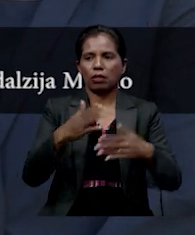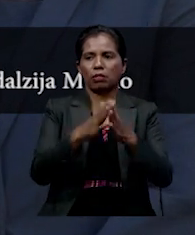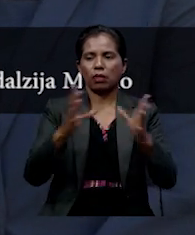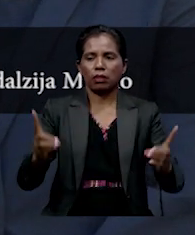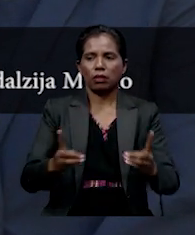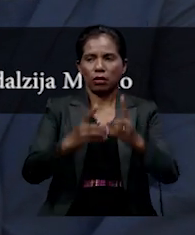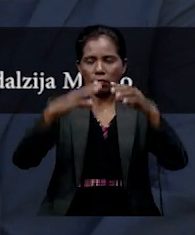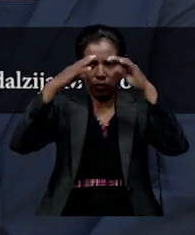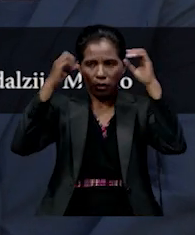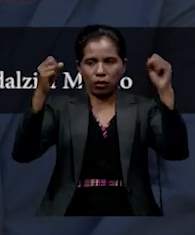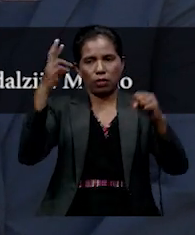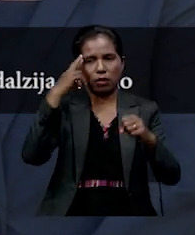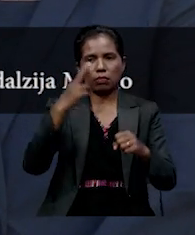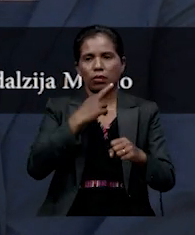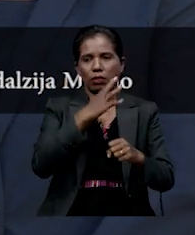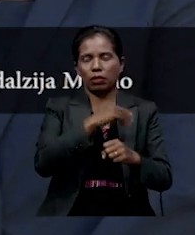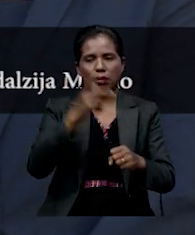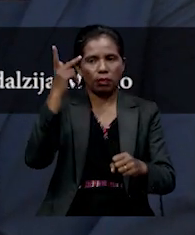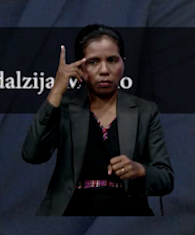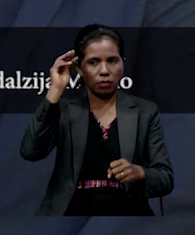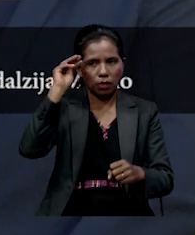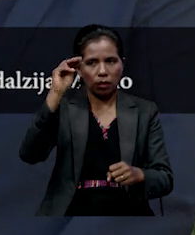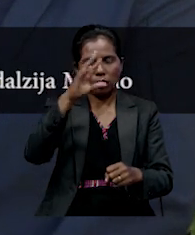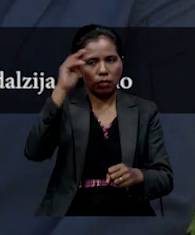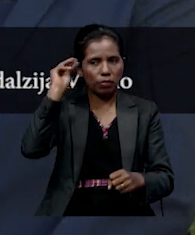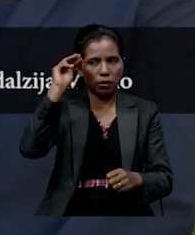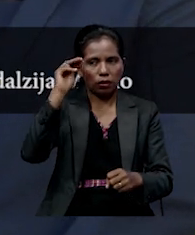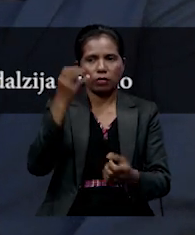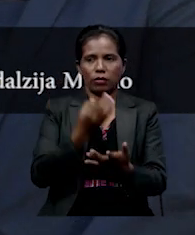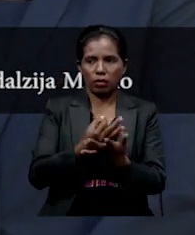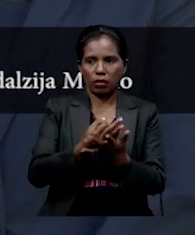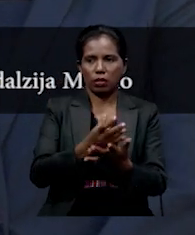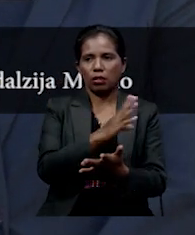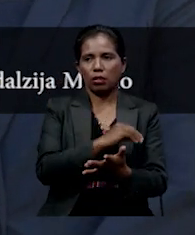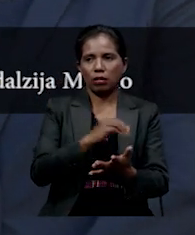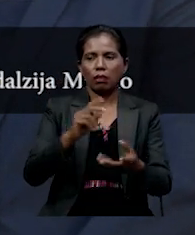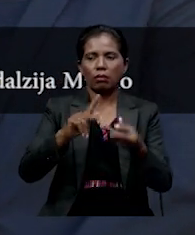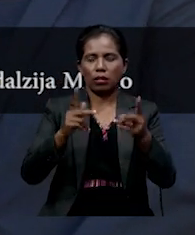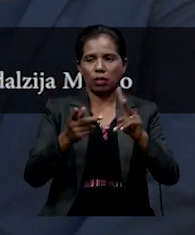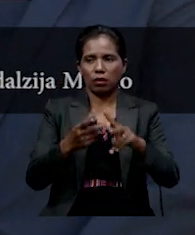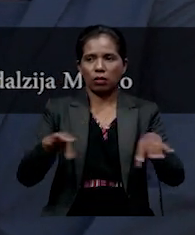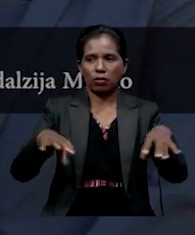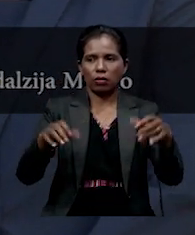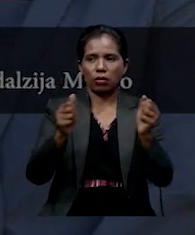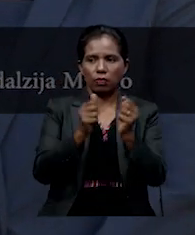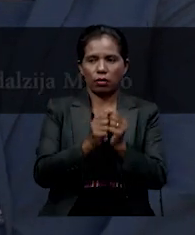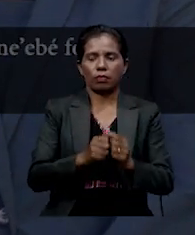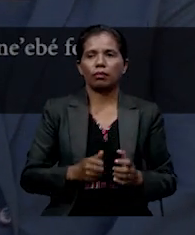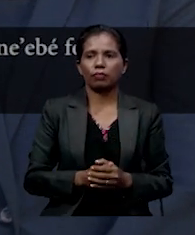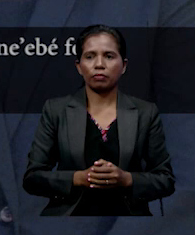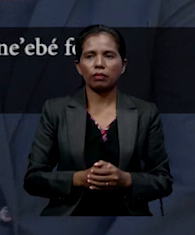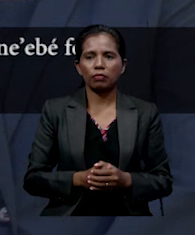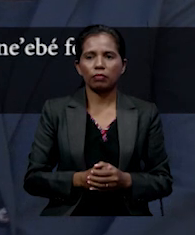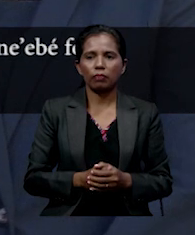José Ramos Horta, the Prime Minister, the Finance Minister, and of course, my friend and counterpart, Minister Magno. We share